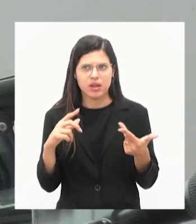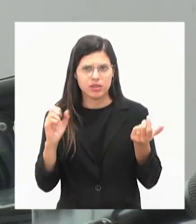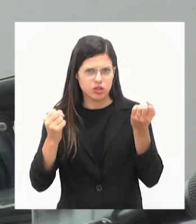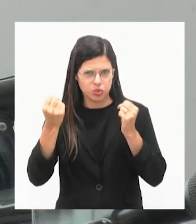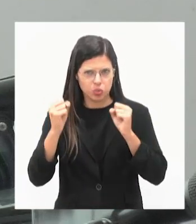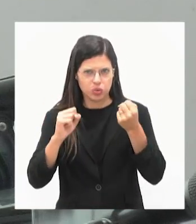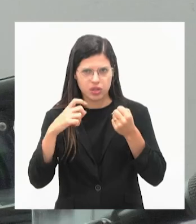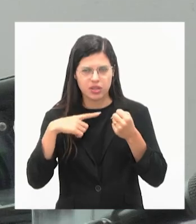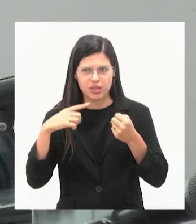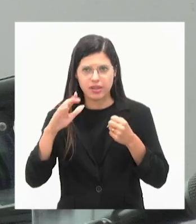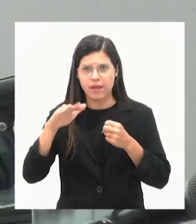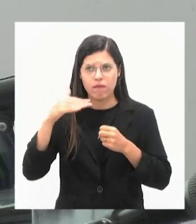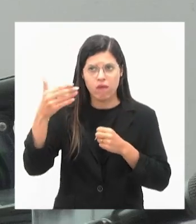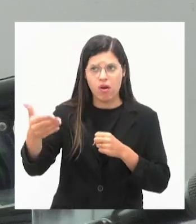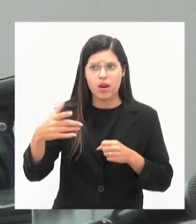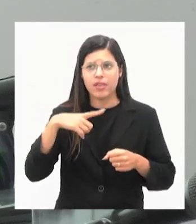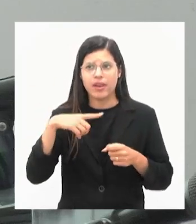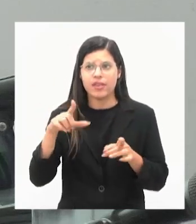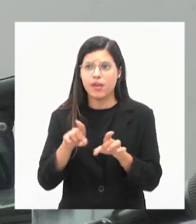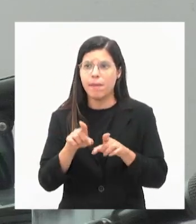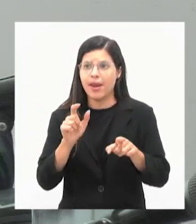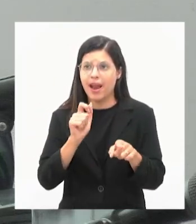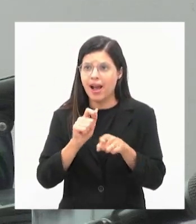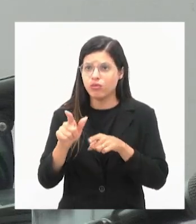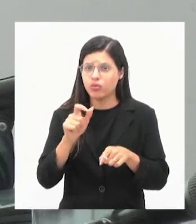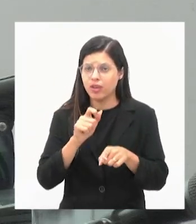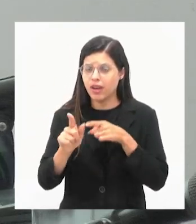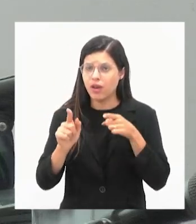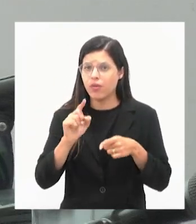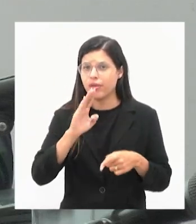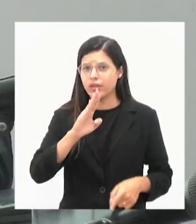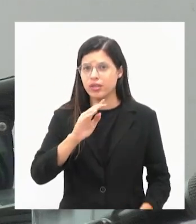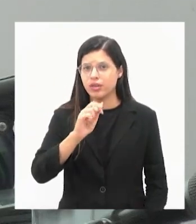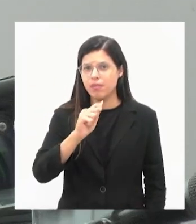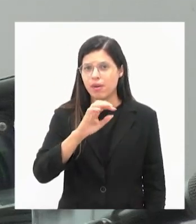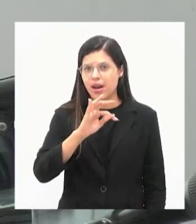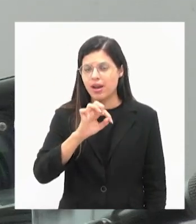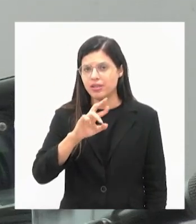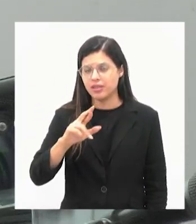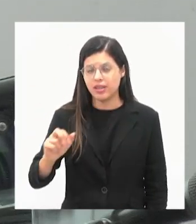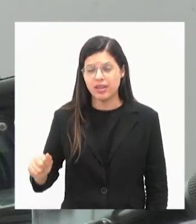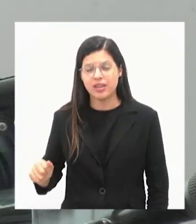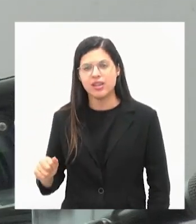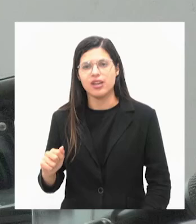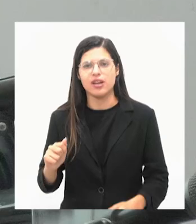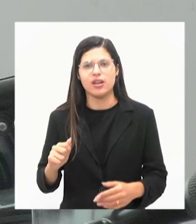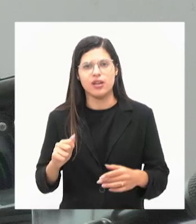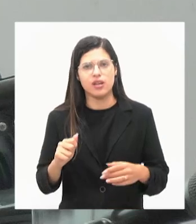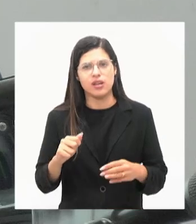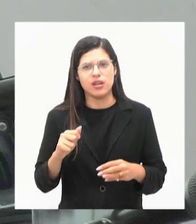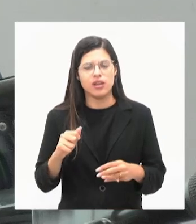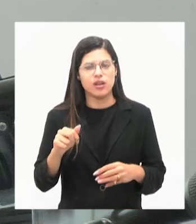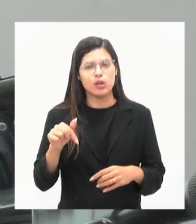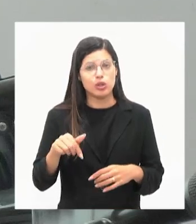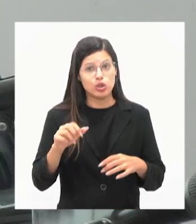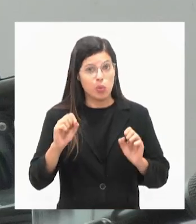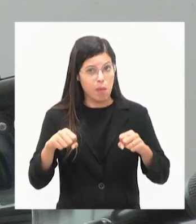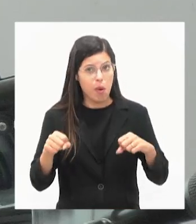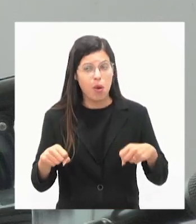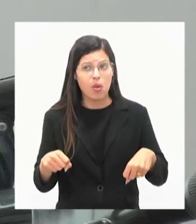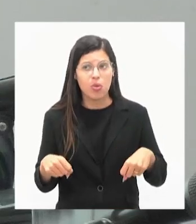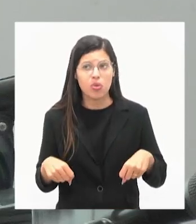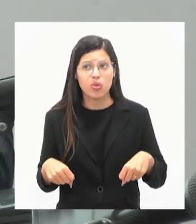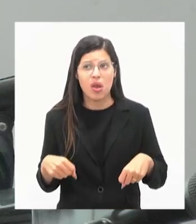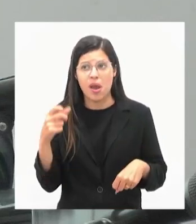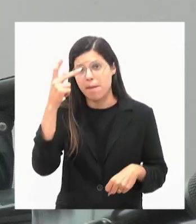fora, tem também aluguel de bateria de moto. O cara já sabe que a moto dele foi roubada, que a bateria foi roubada lá dentro. E aí vai lá